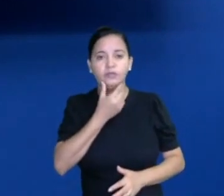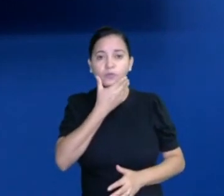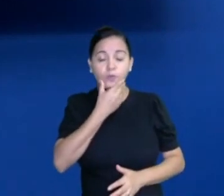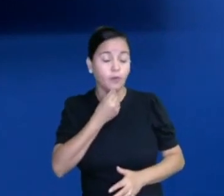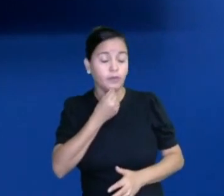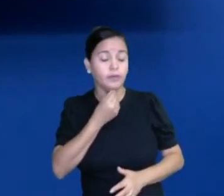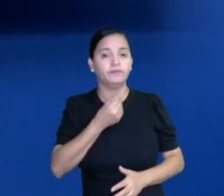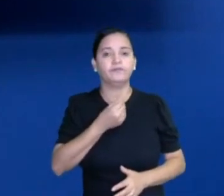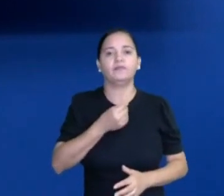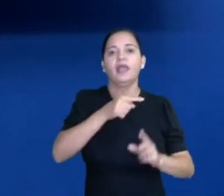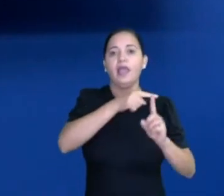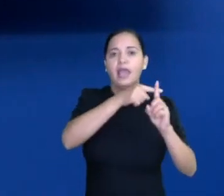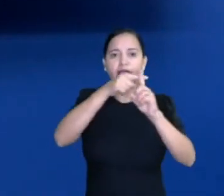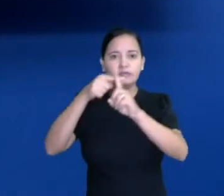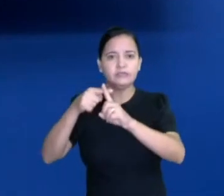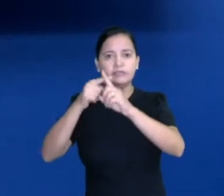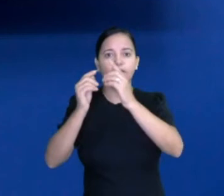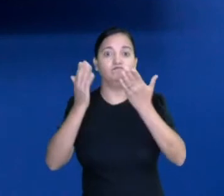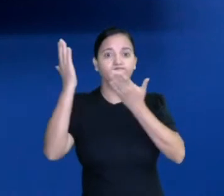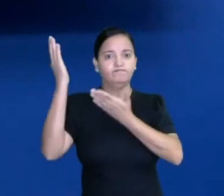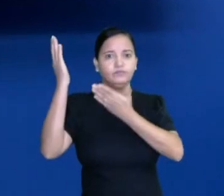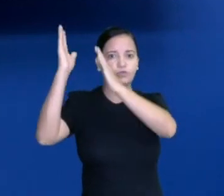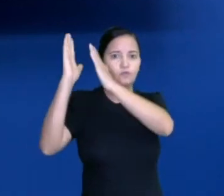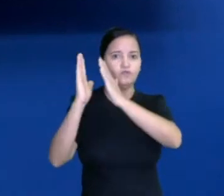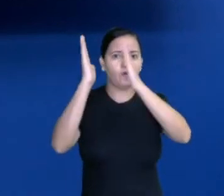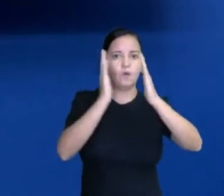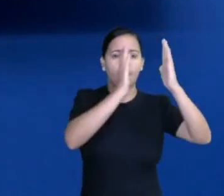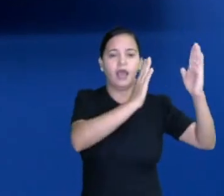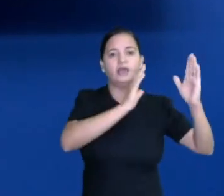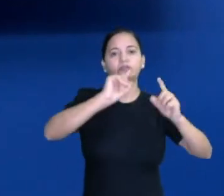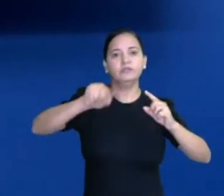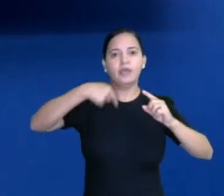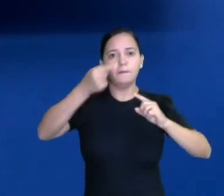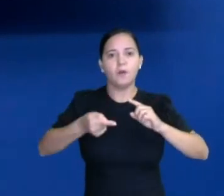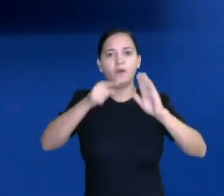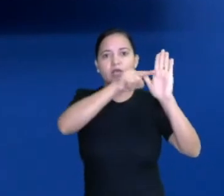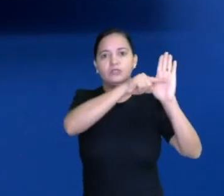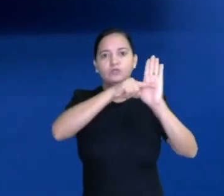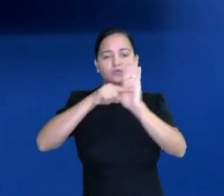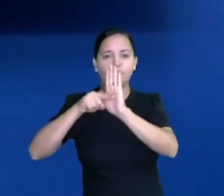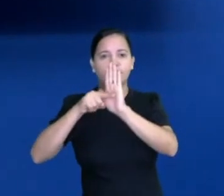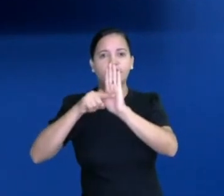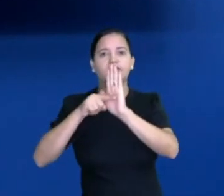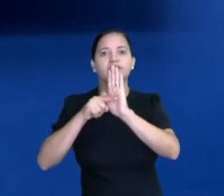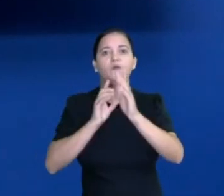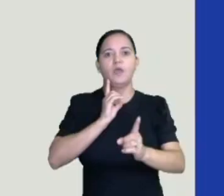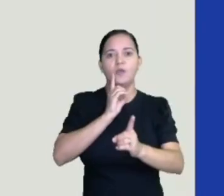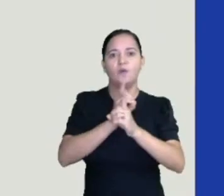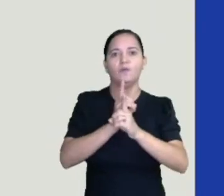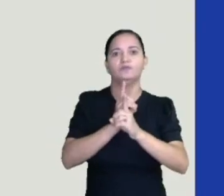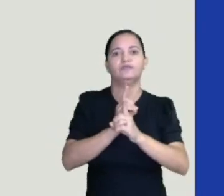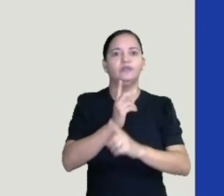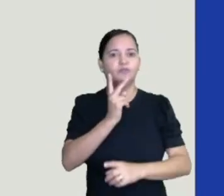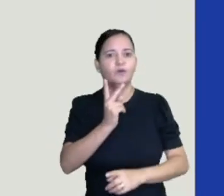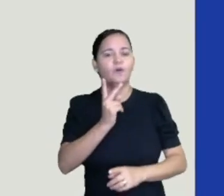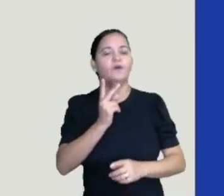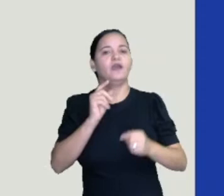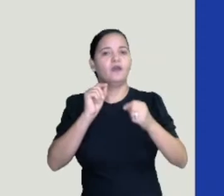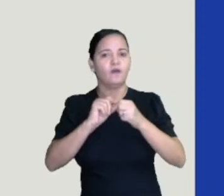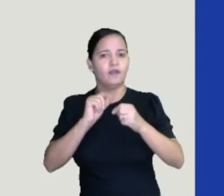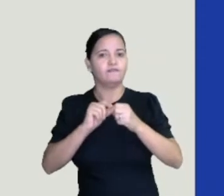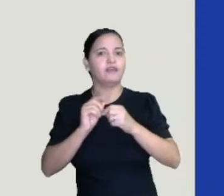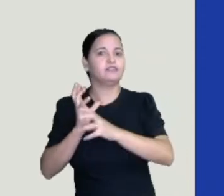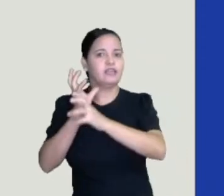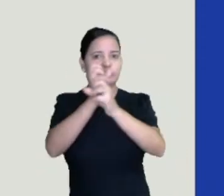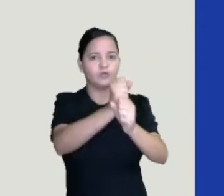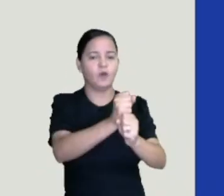adição feita no quadro valor do lugar e a subtração. Achei os dois valores, agora vou subtrair para saber quanto